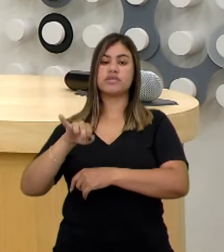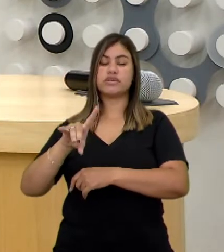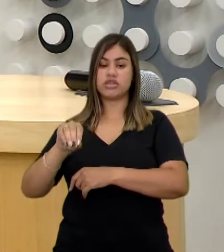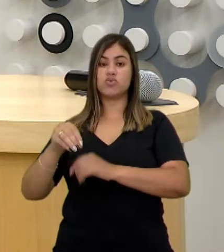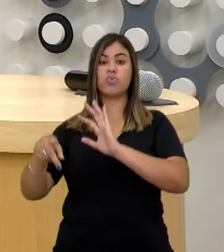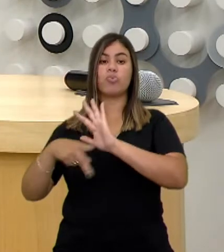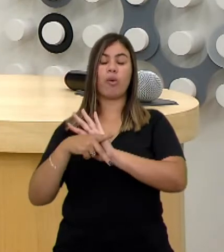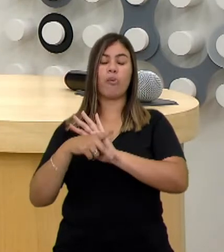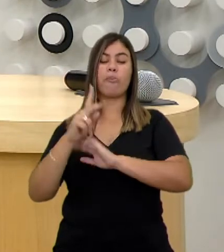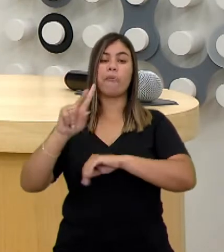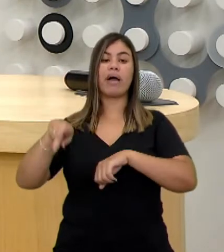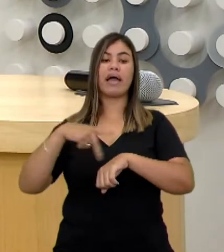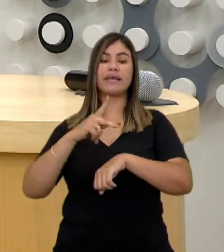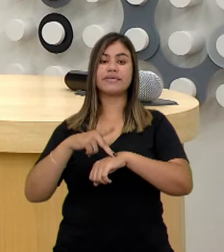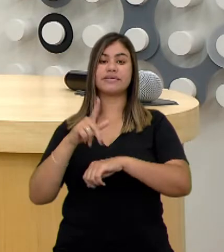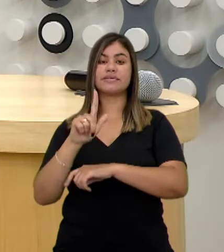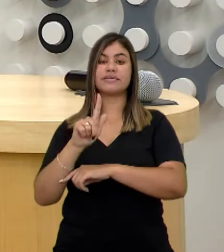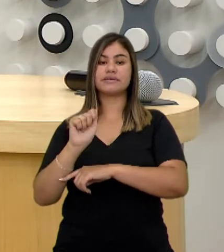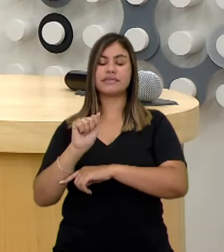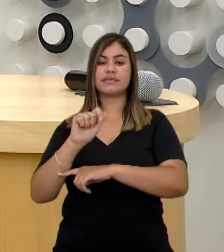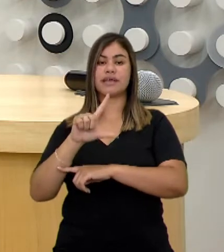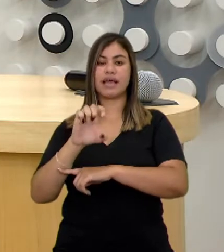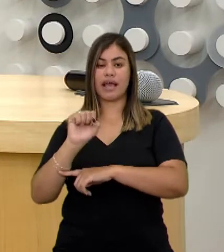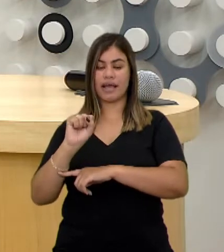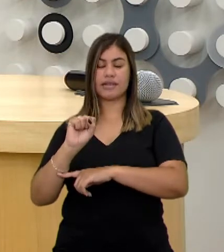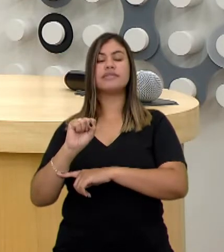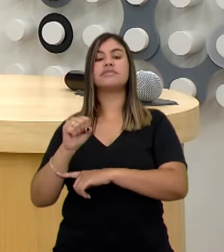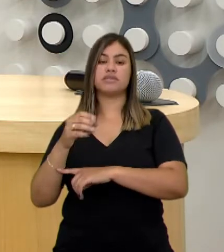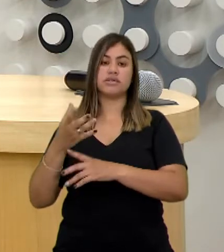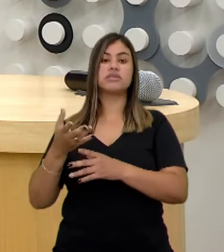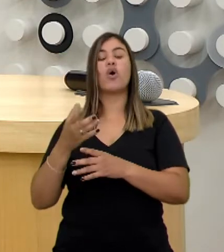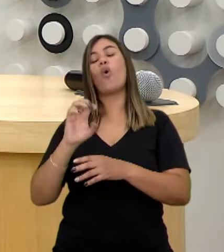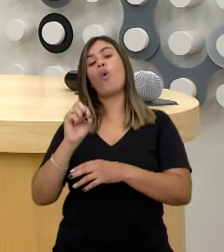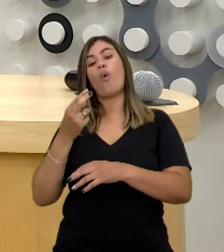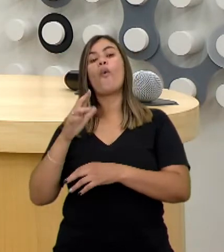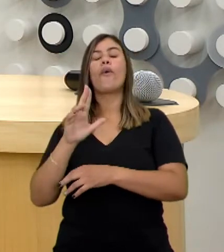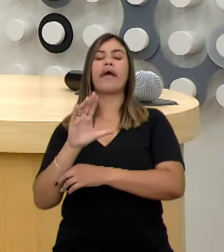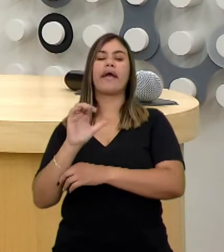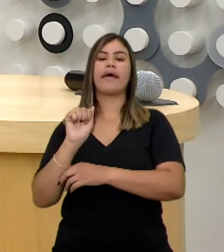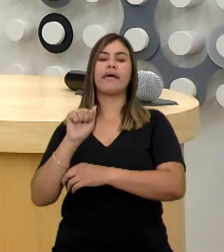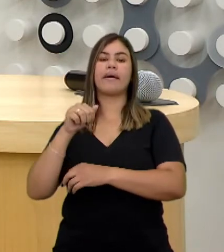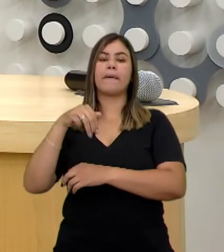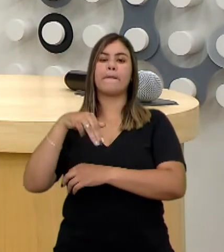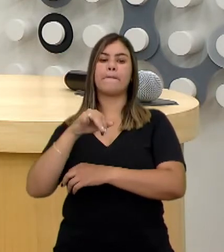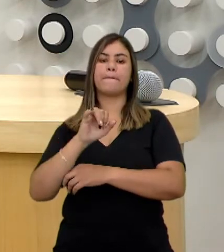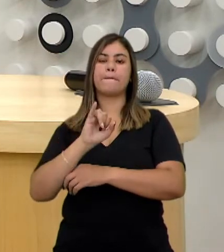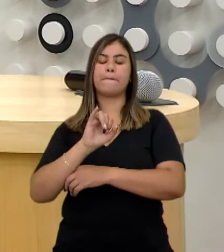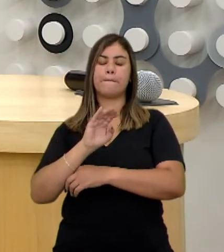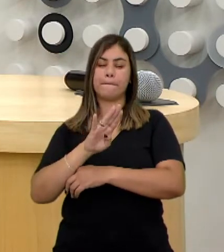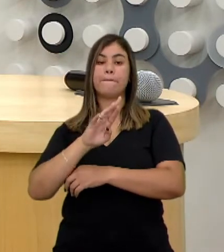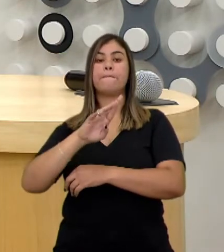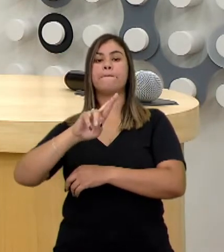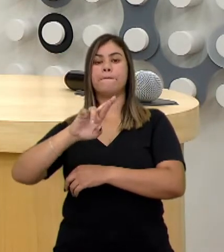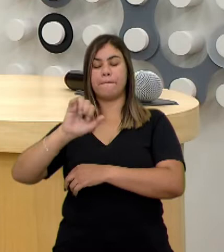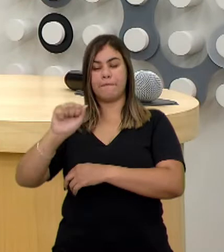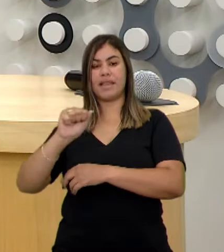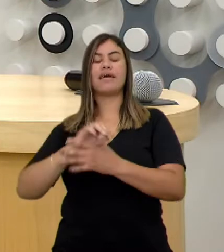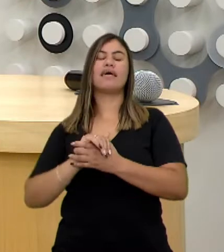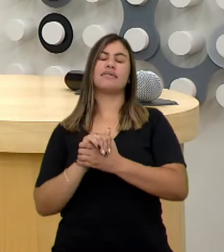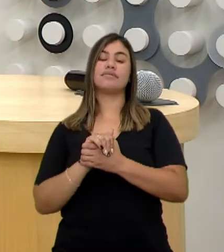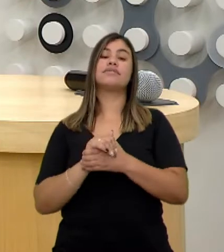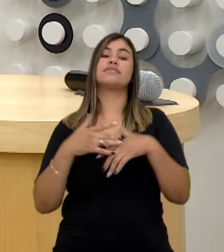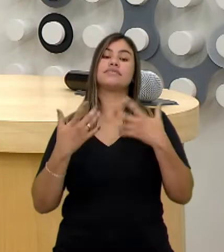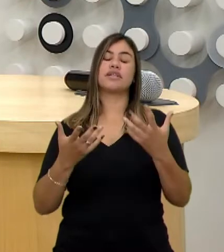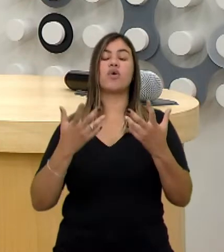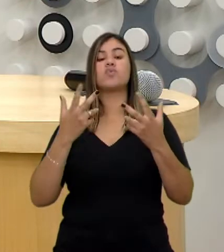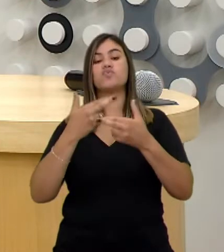eles falam de País de Gales também conhecido como Câmbria, por isso o nome cambriano. Então, são fatores que a